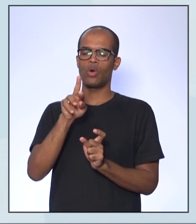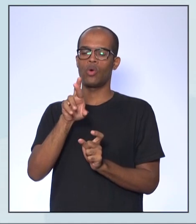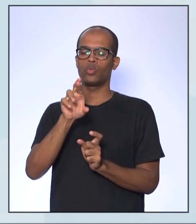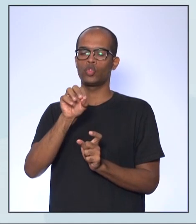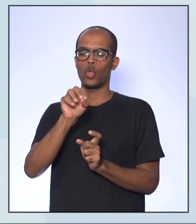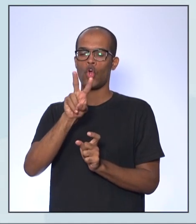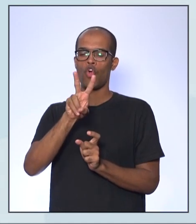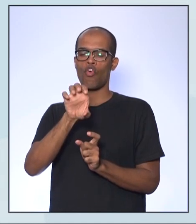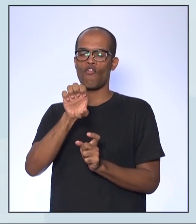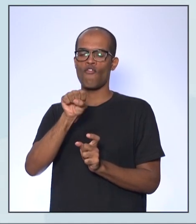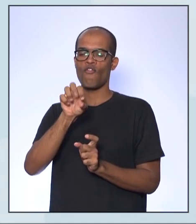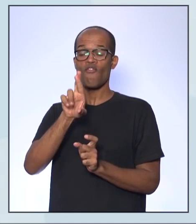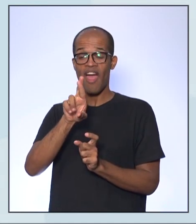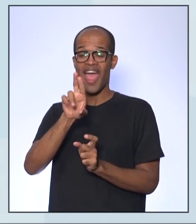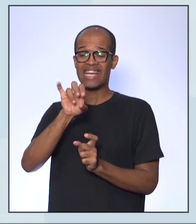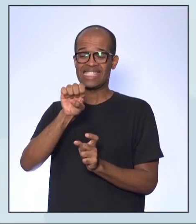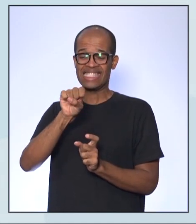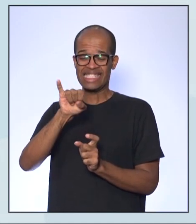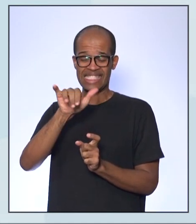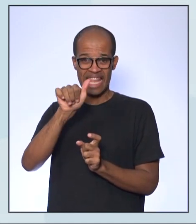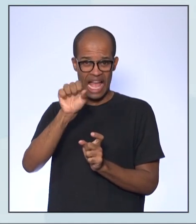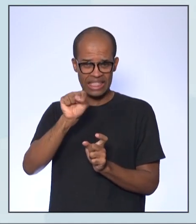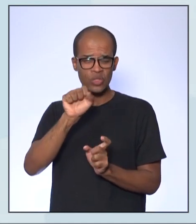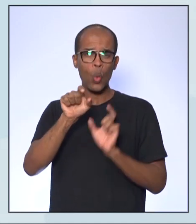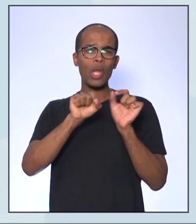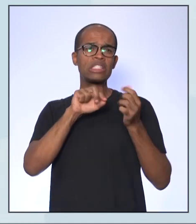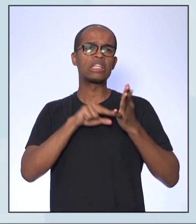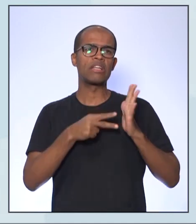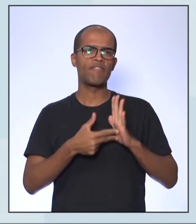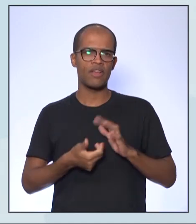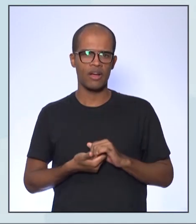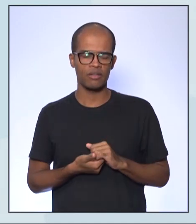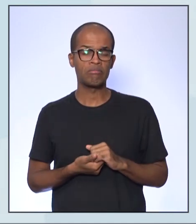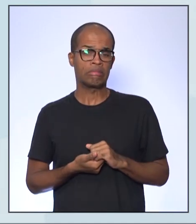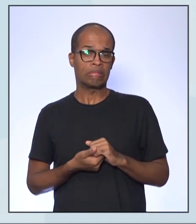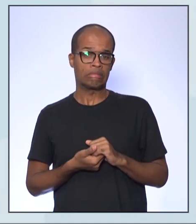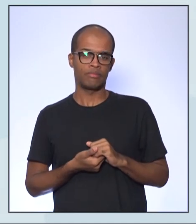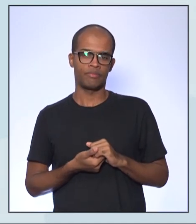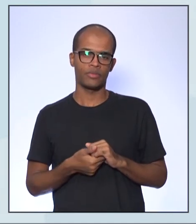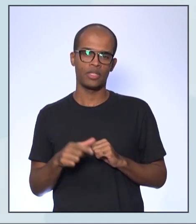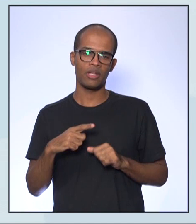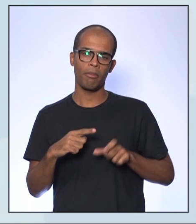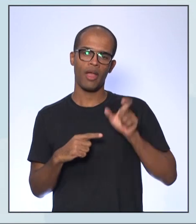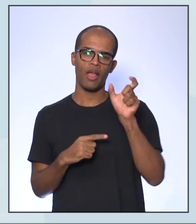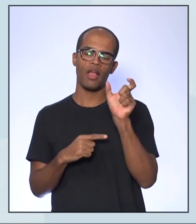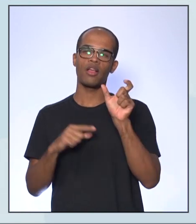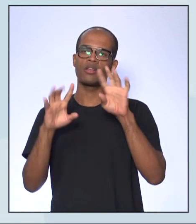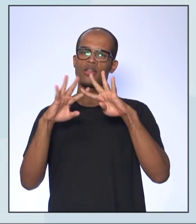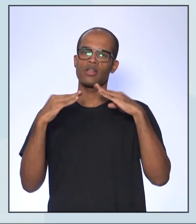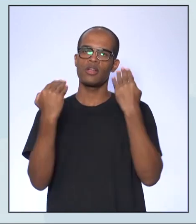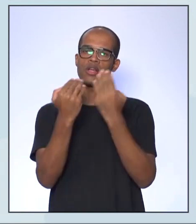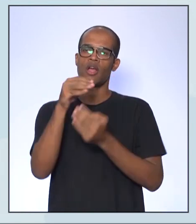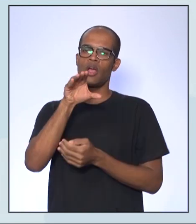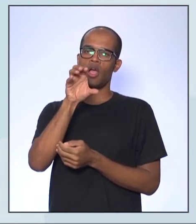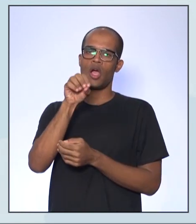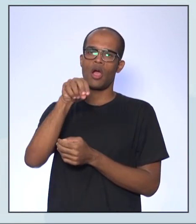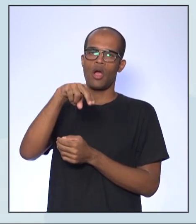significa controvérsias? Controvérsias, né? E tem lá em cima, olha, congressistas.